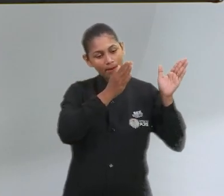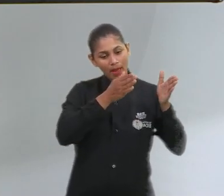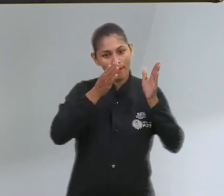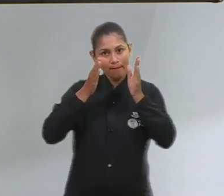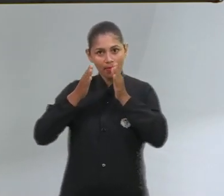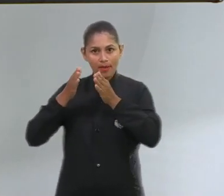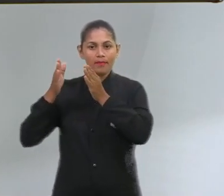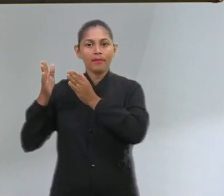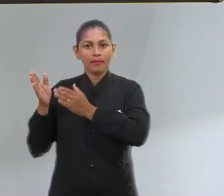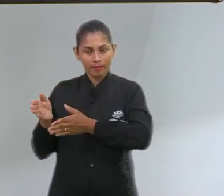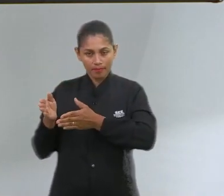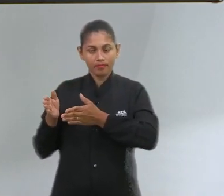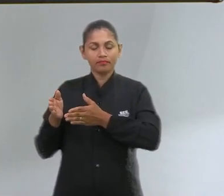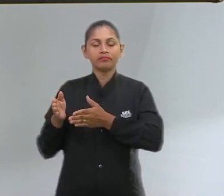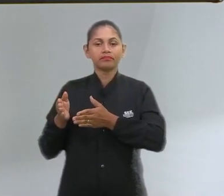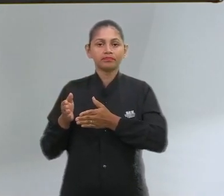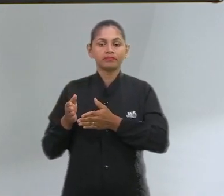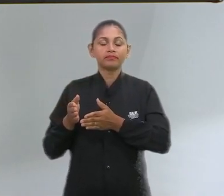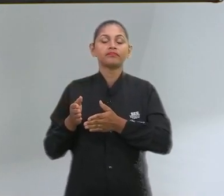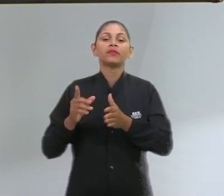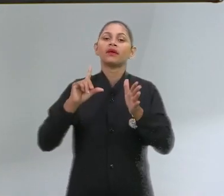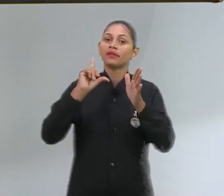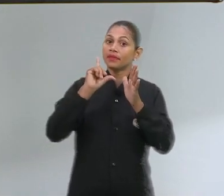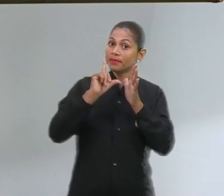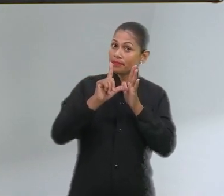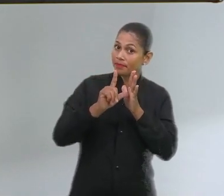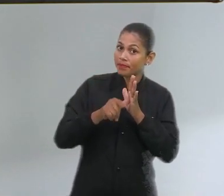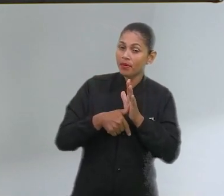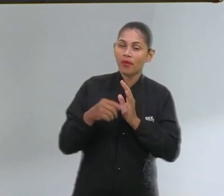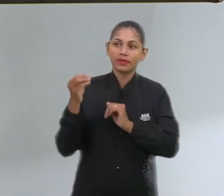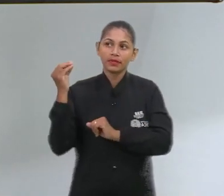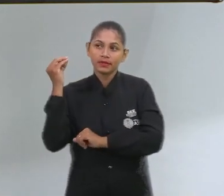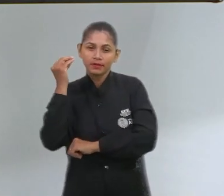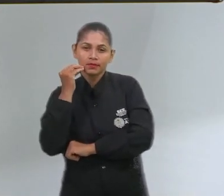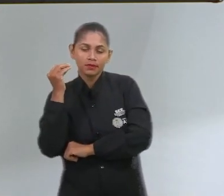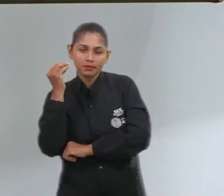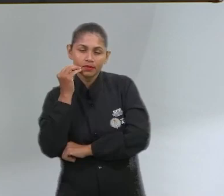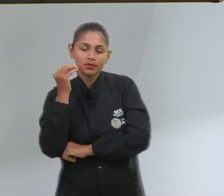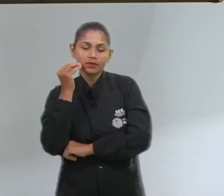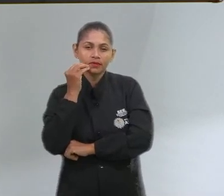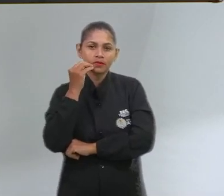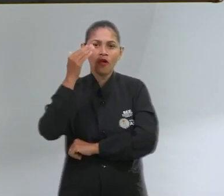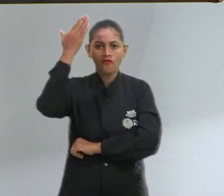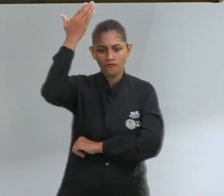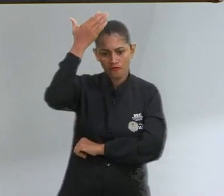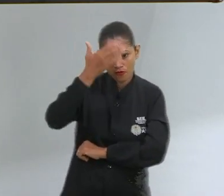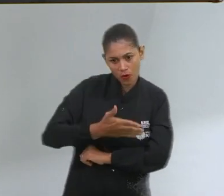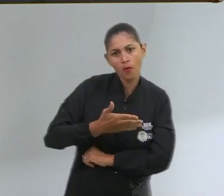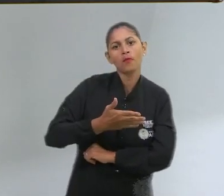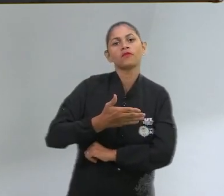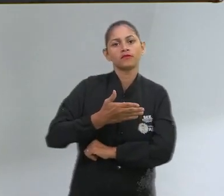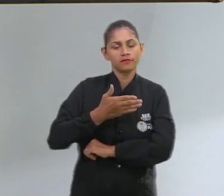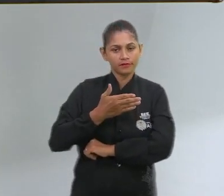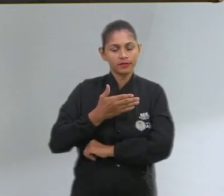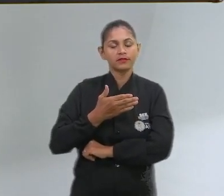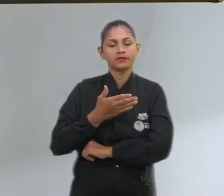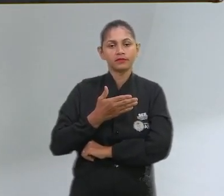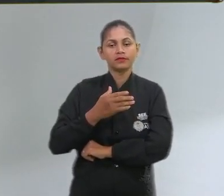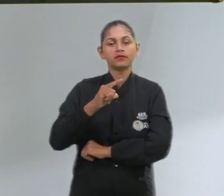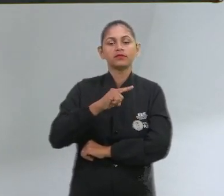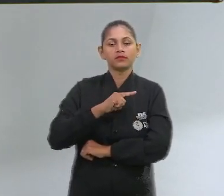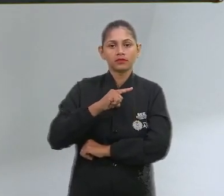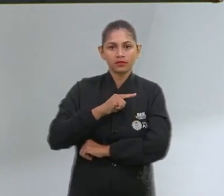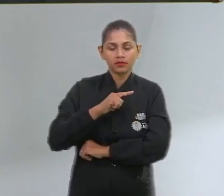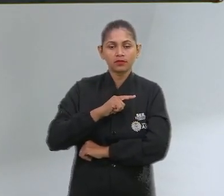eu vou experimentar. E somente após essa experimentação, após a comprovação da experimentação, nós vamos ter